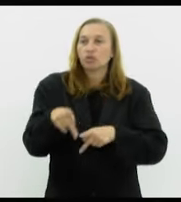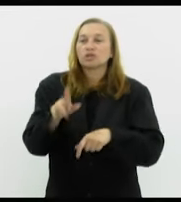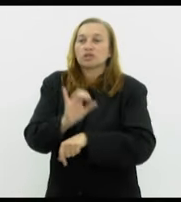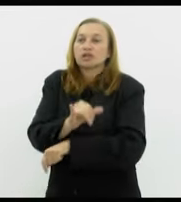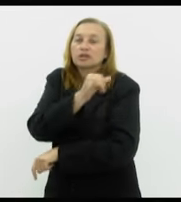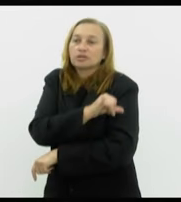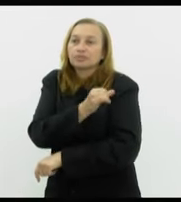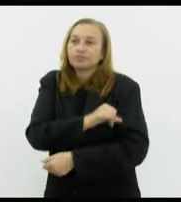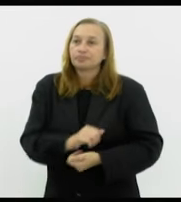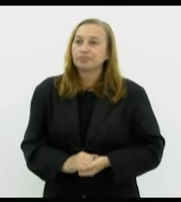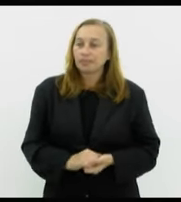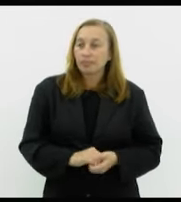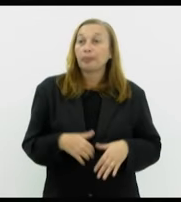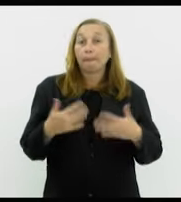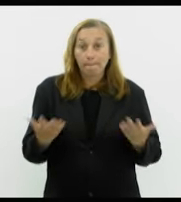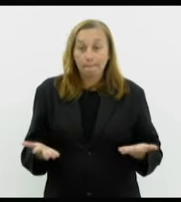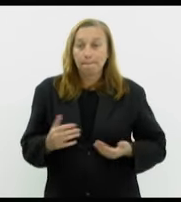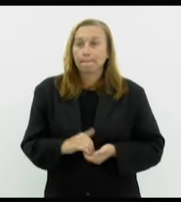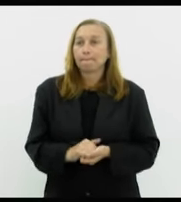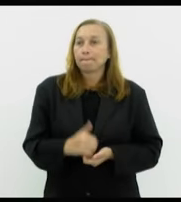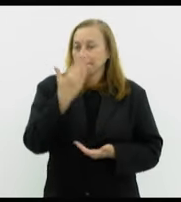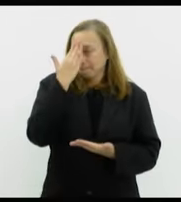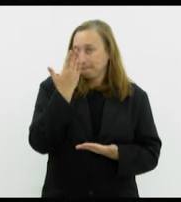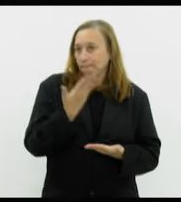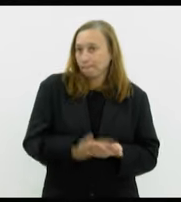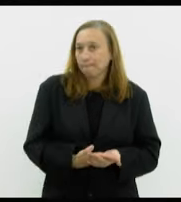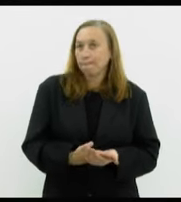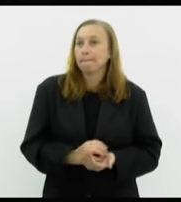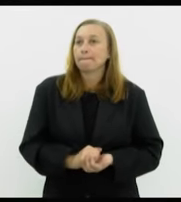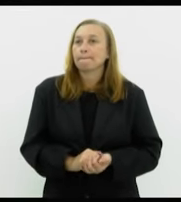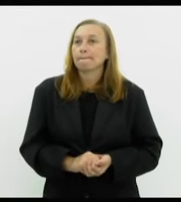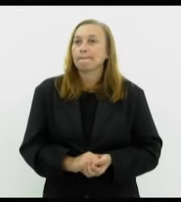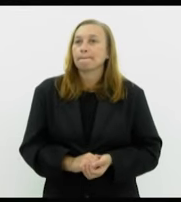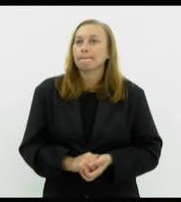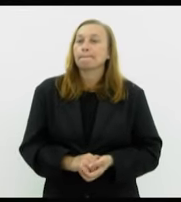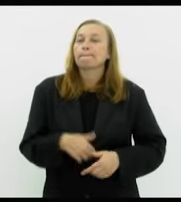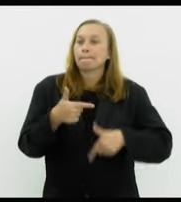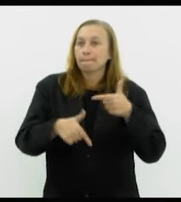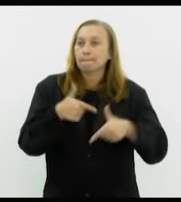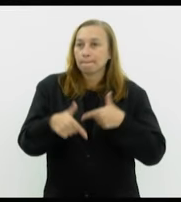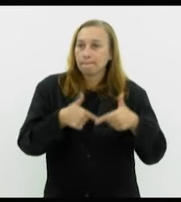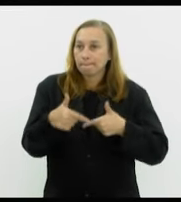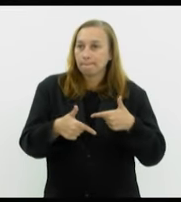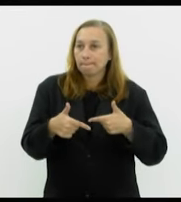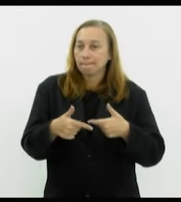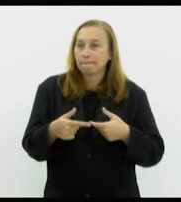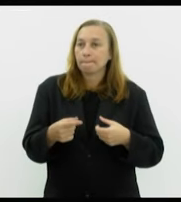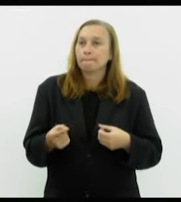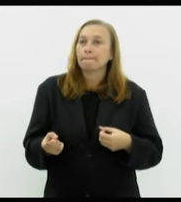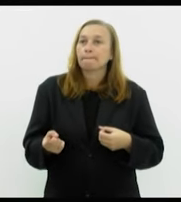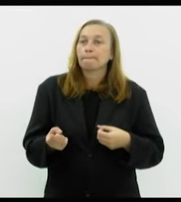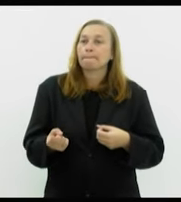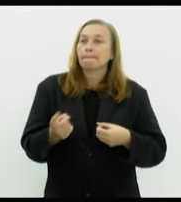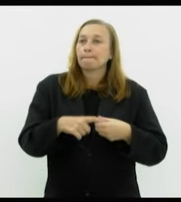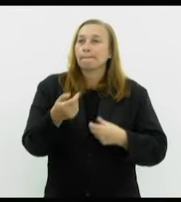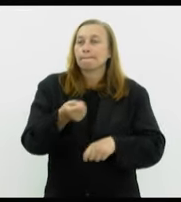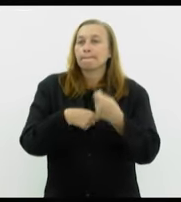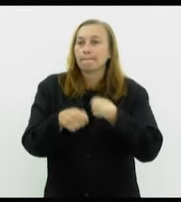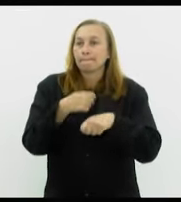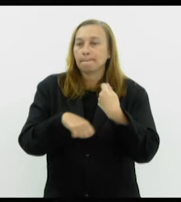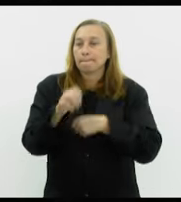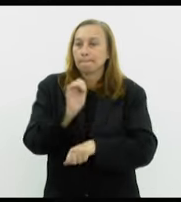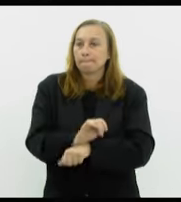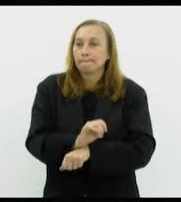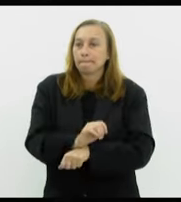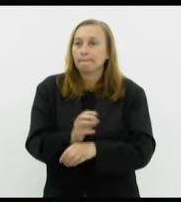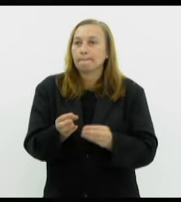do Rio de Janeiro. Então, eu acredito que a gente tem que trabalhar muito para recuperar as finanças desse Estado, que